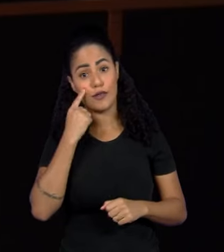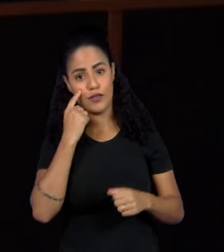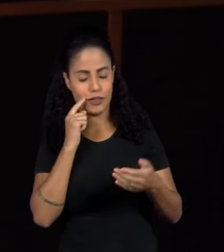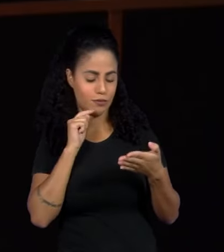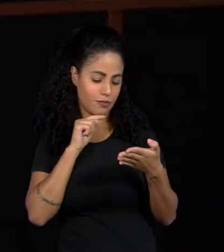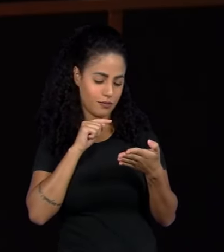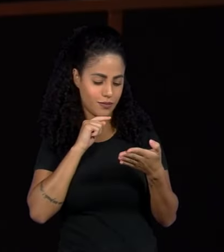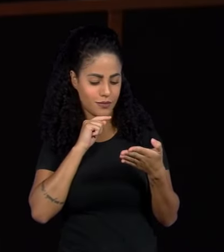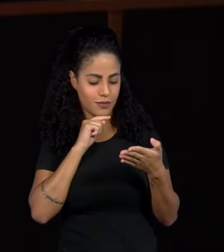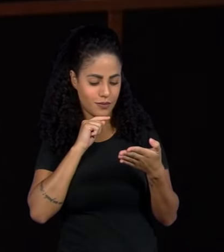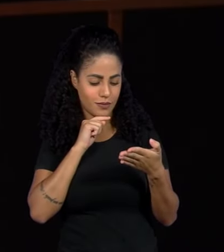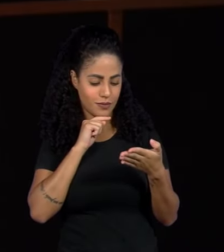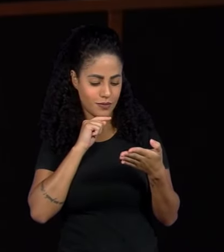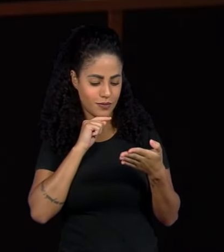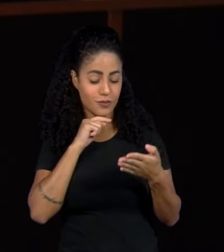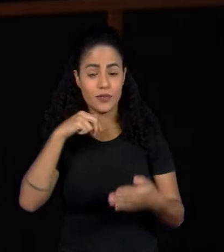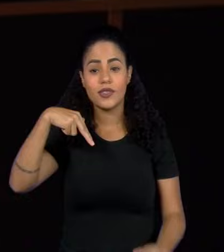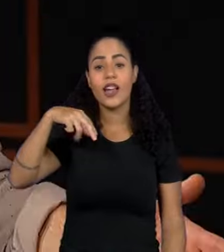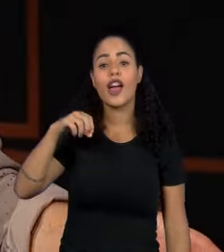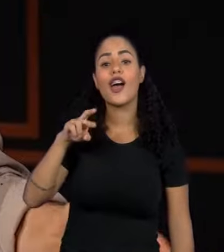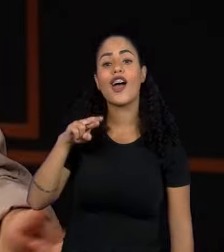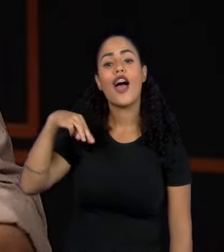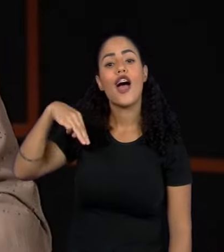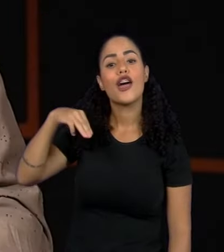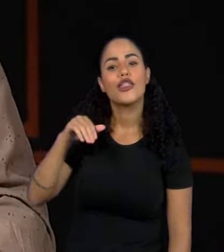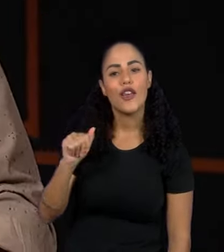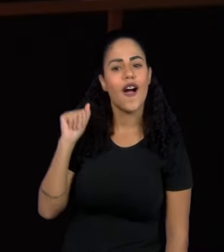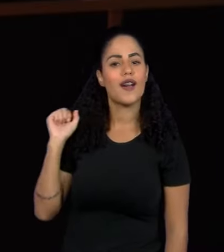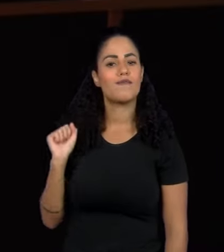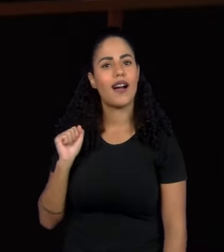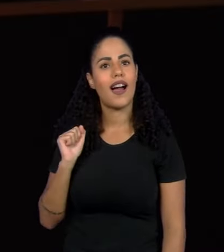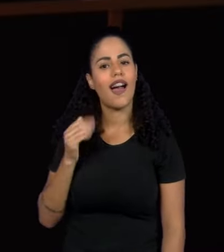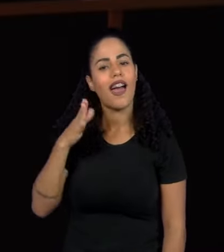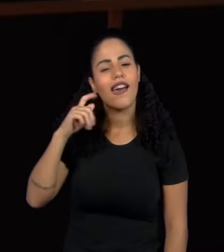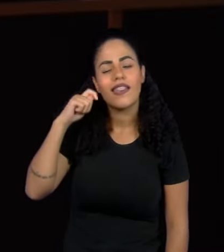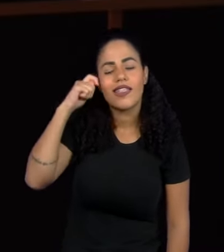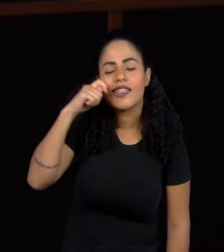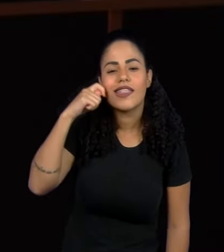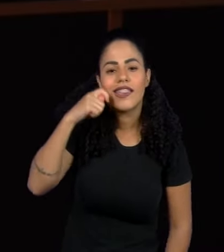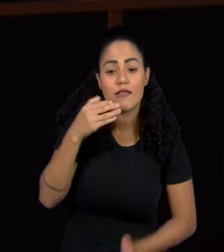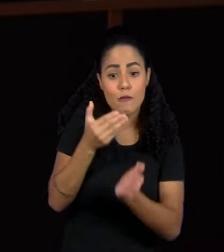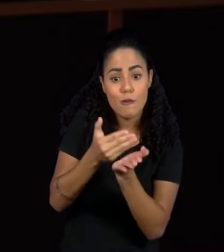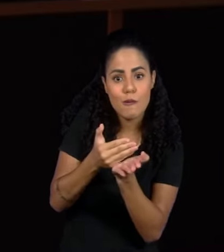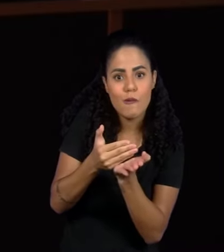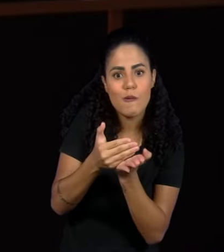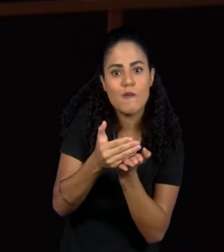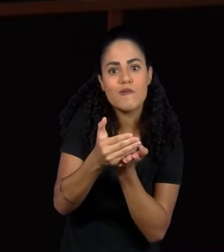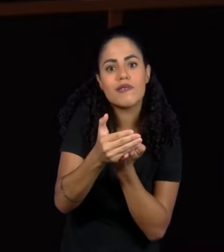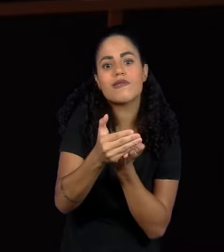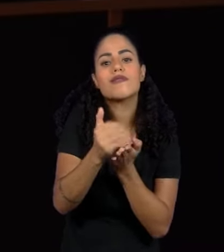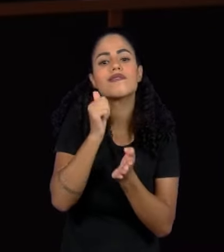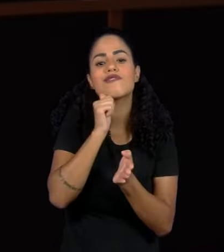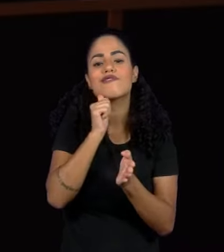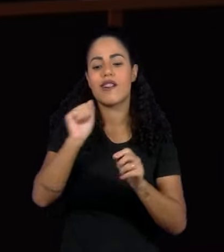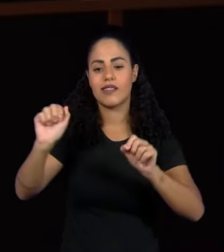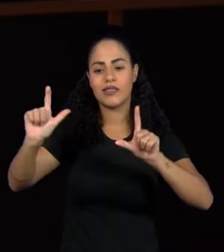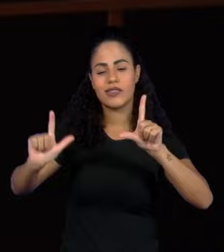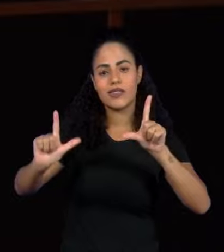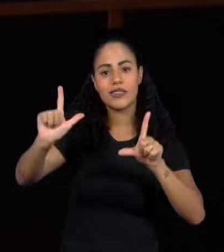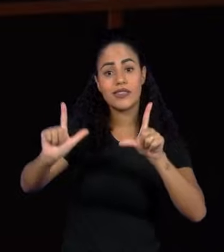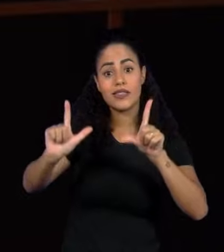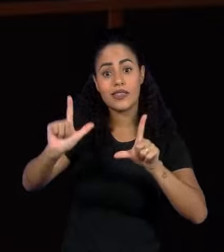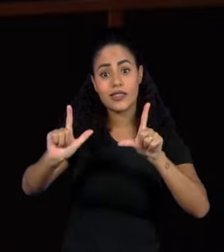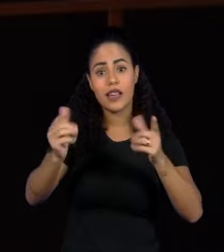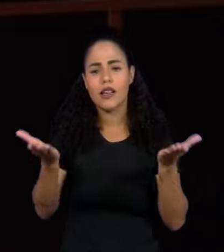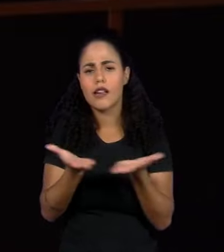lá. Norma Bloom. Norma Bloom. Essa atriz que começou a carreira junto com a televisão brasileira. E ela